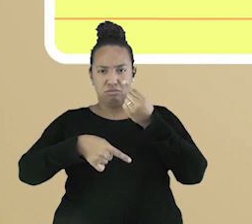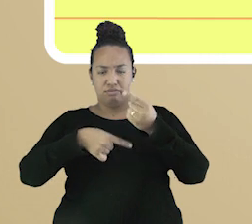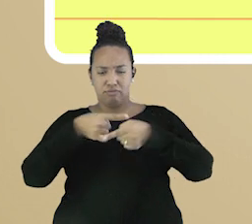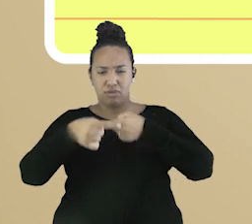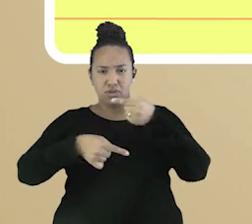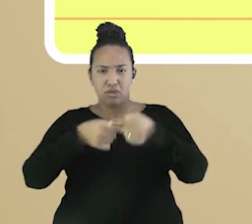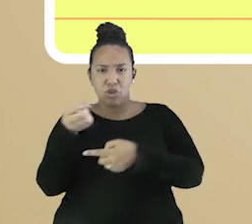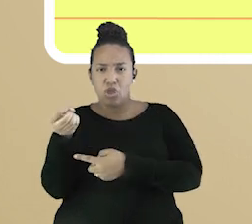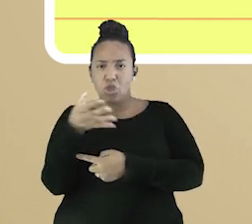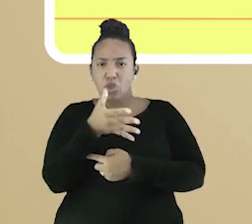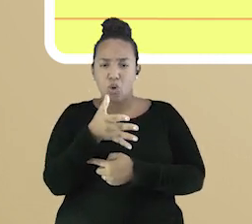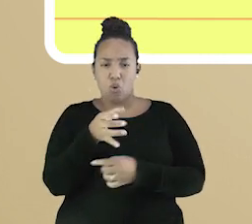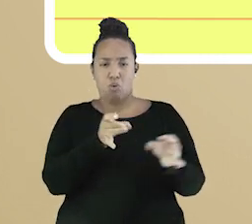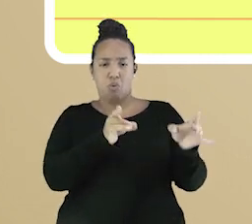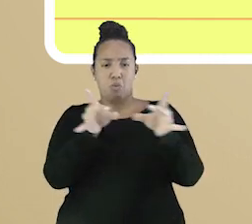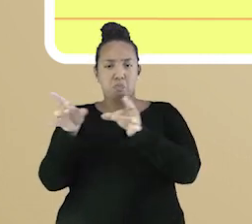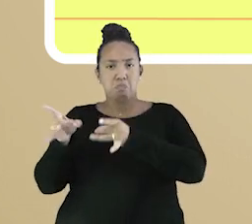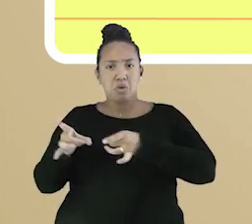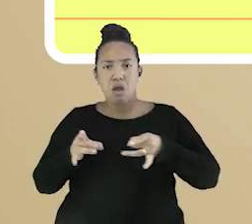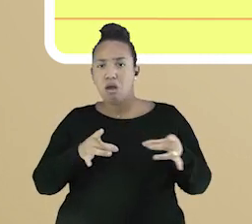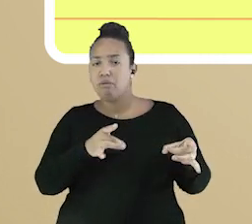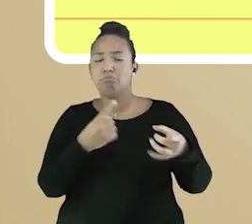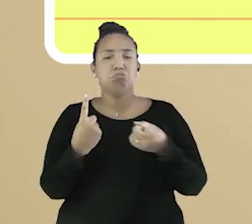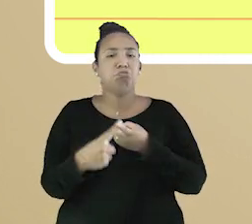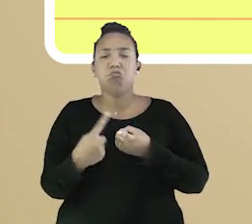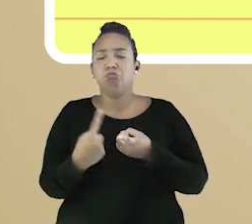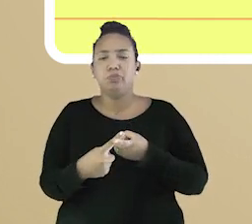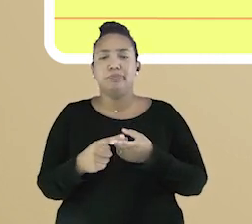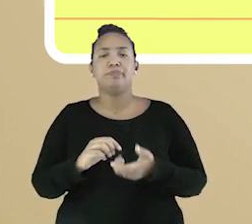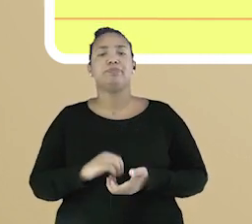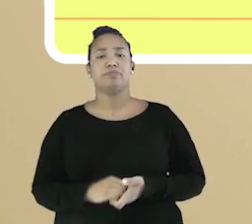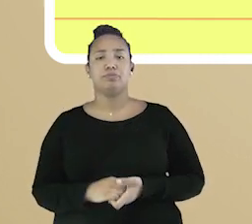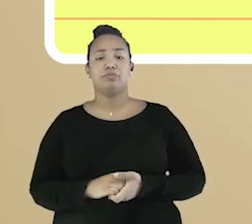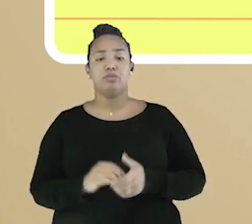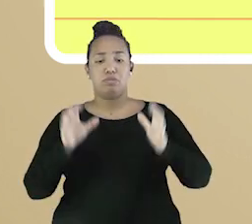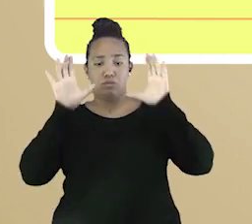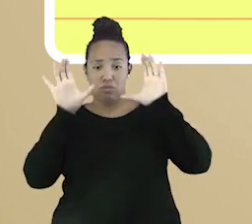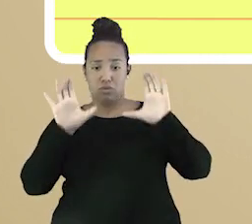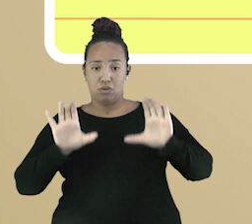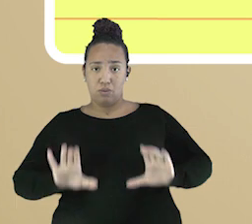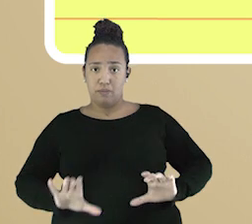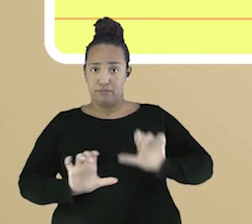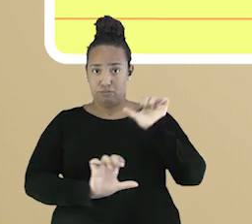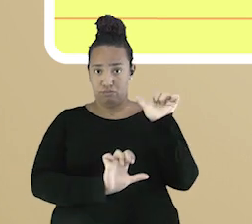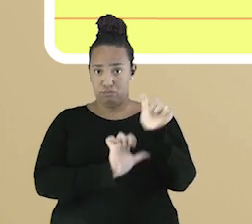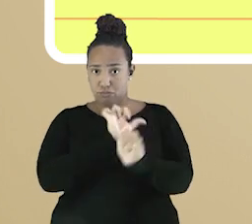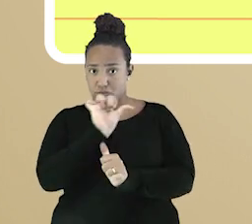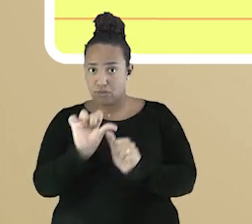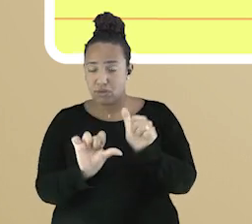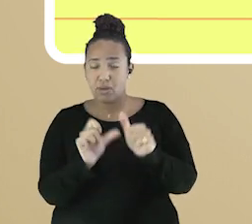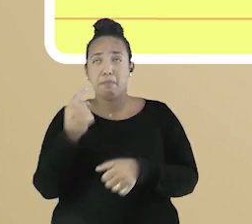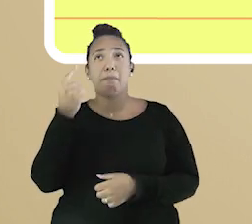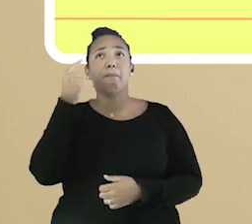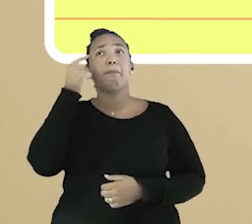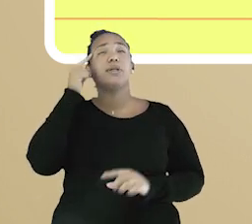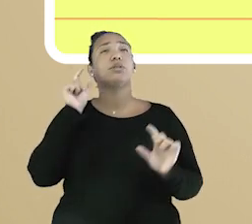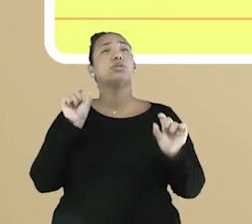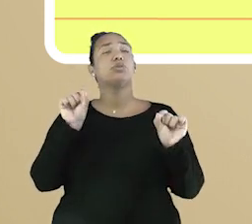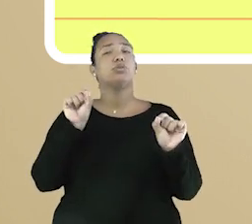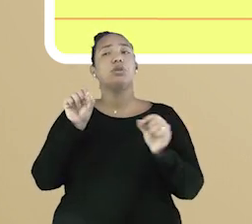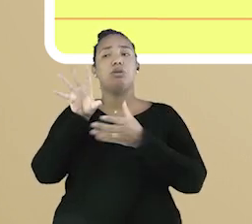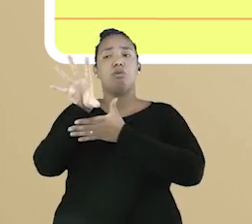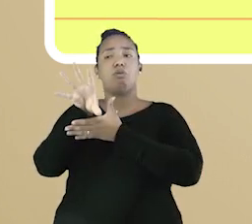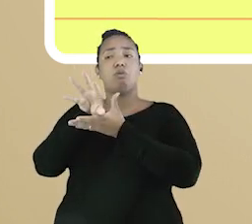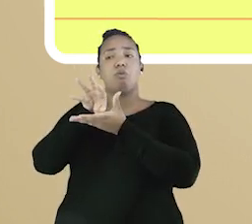comercial se ele nunca deixou de existir? Essa mudança de comportamento foi baseada na ideia de ressurgir, inspirados